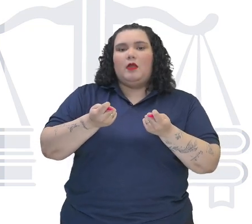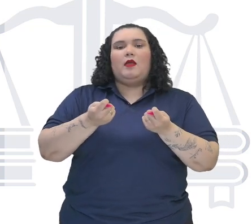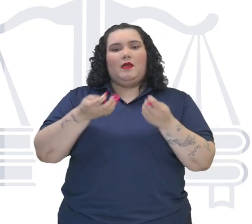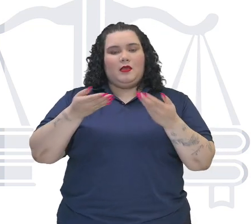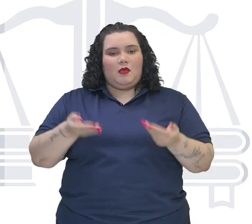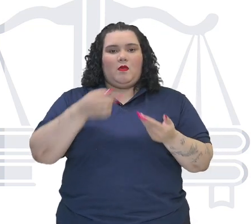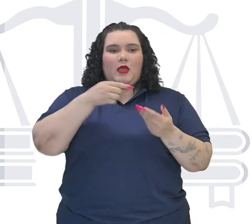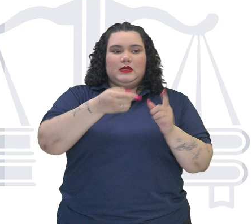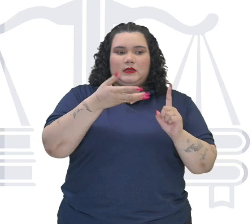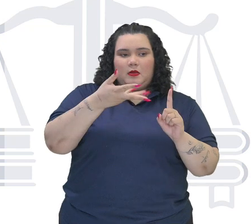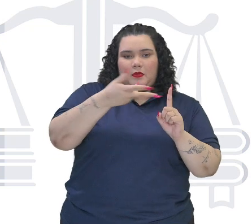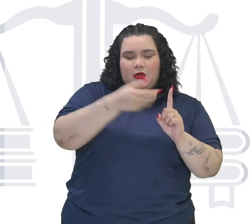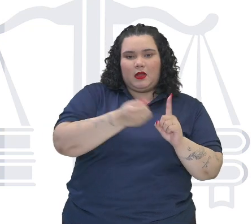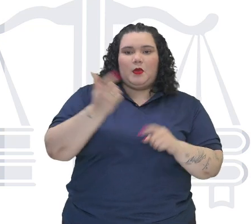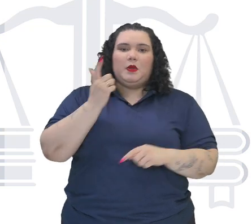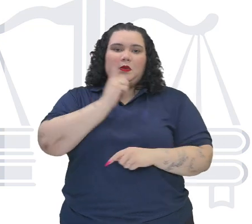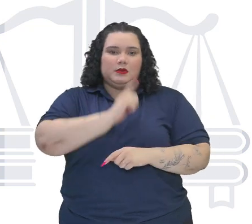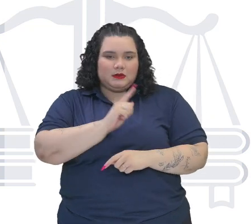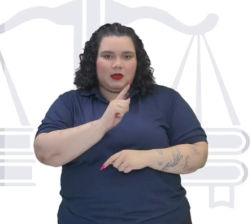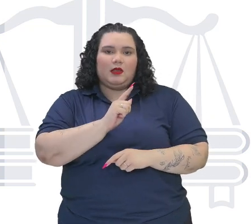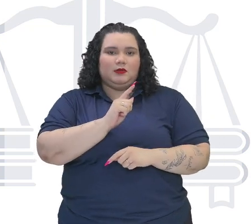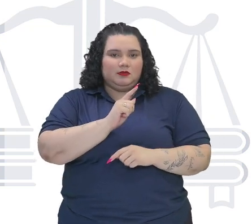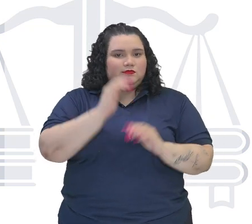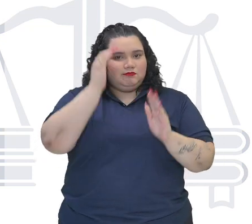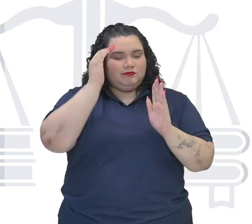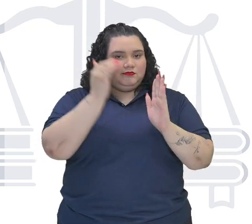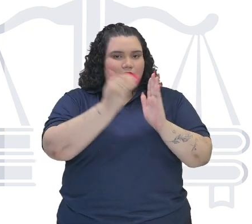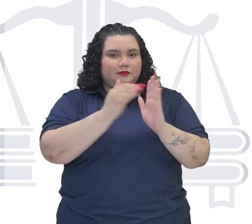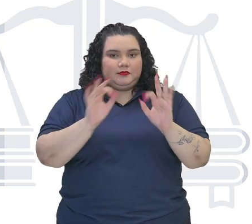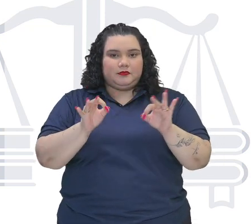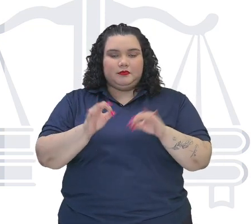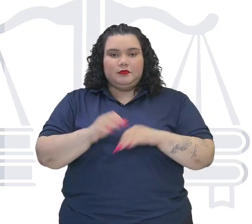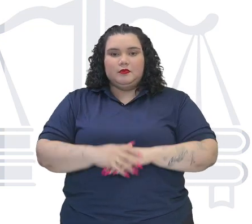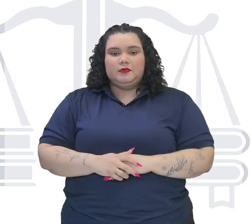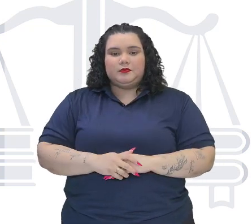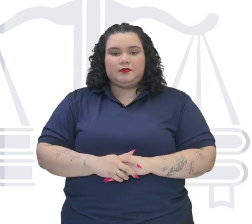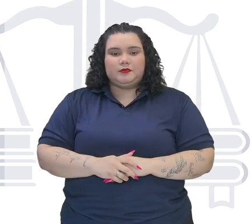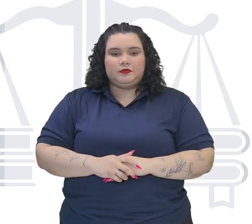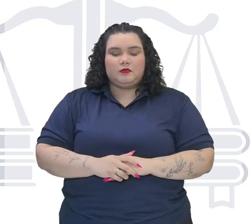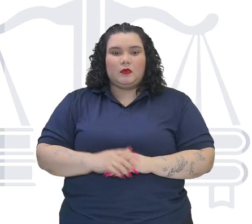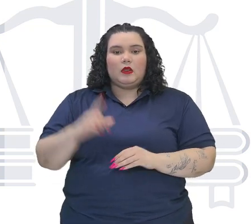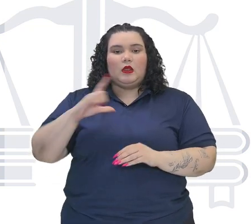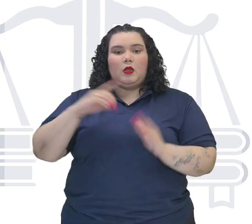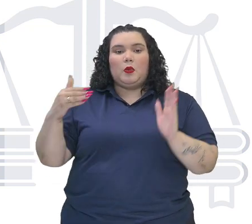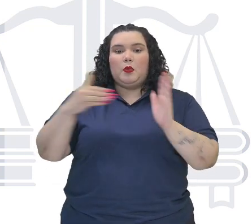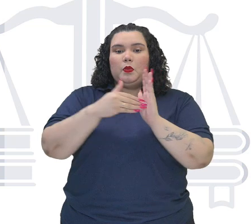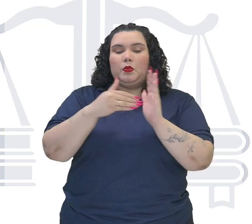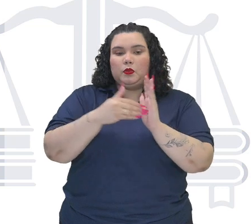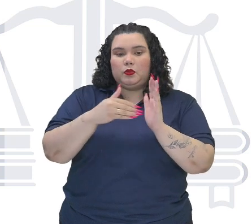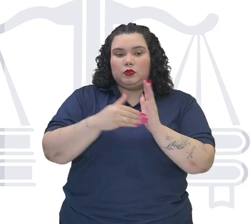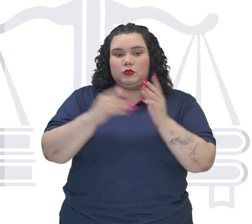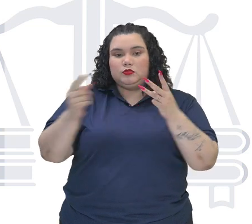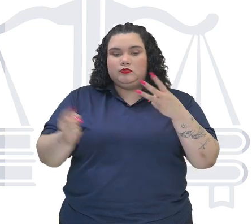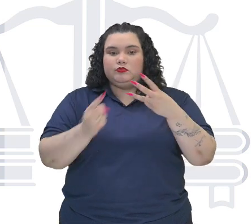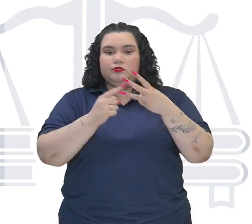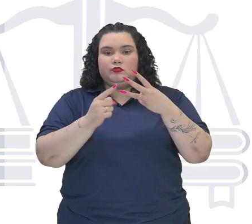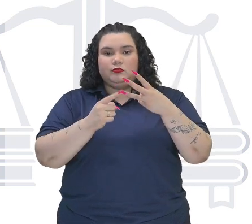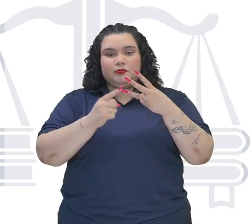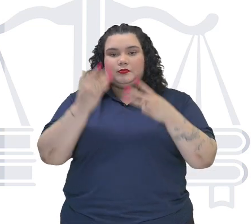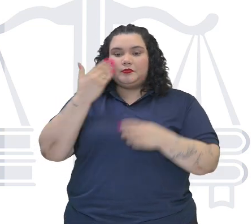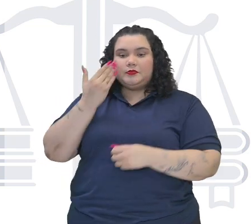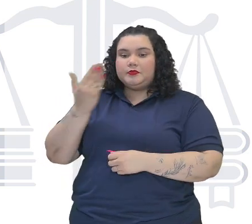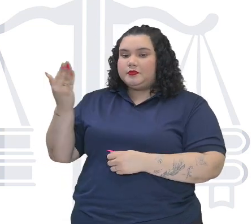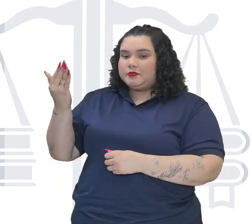habilidade metacognitiva sendo trabalhada, que é o de monitoramento. E a gente tem o último de todos, olha aí, dessas 3 habilidades, que